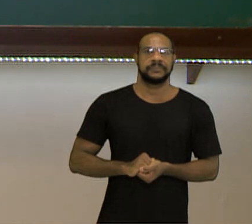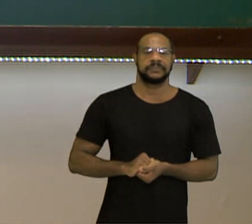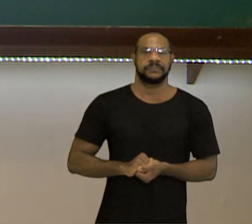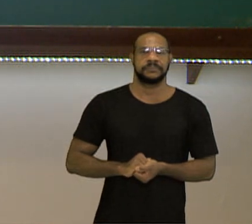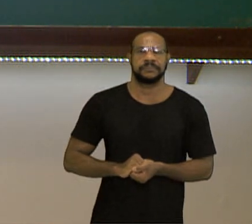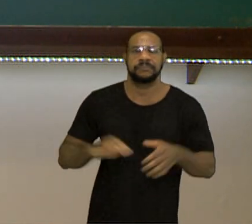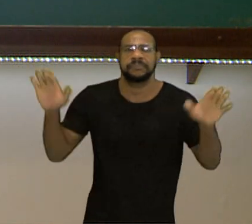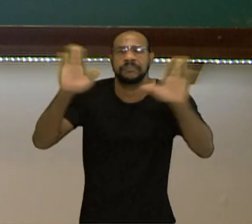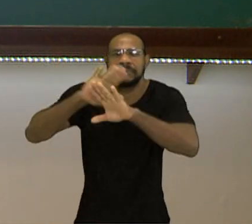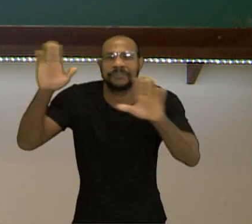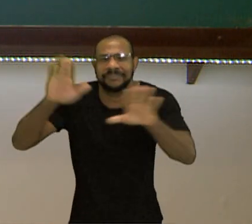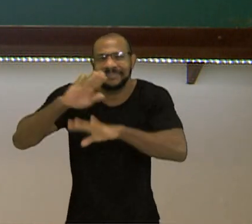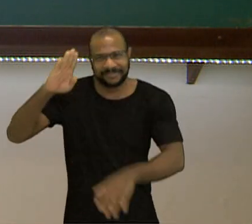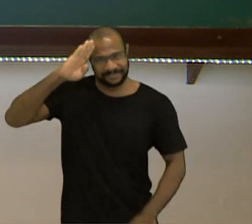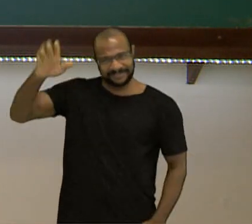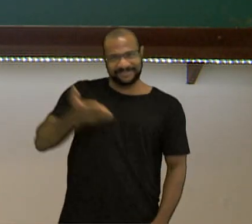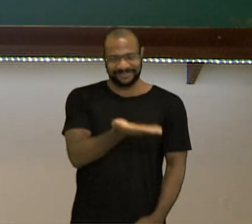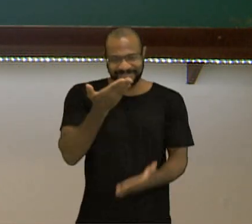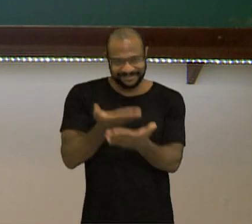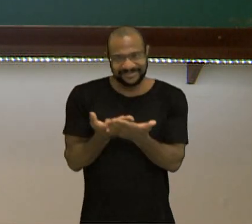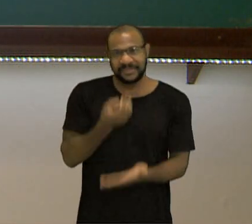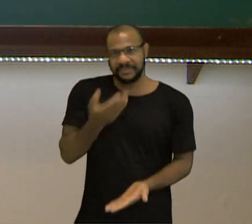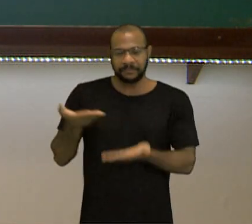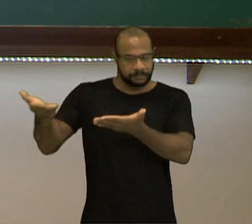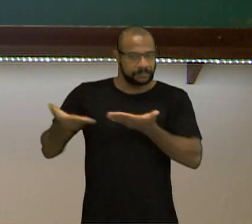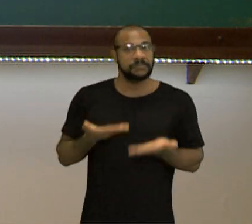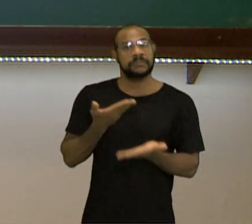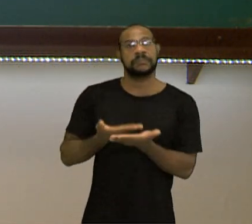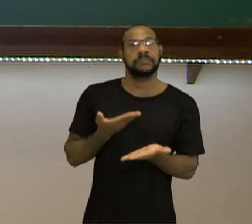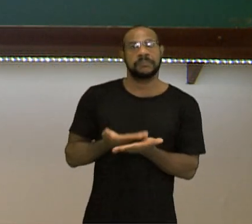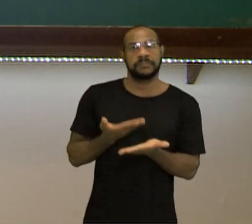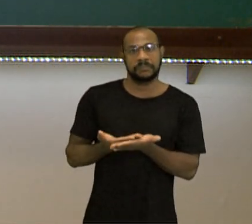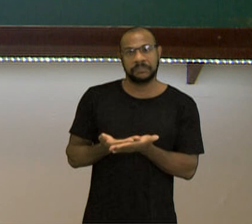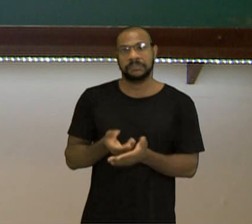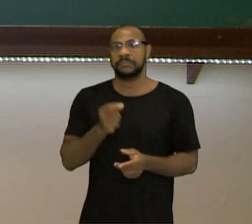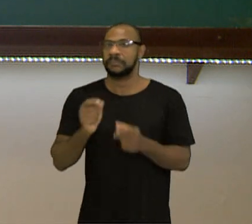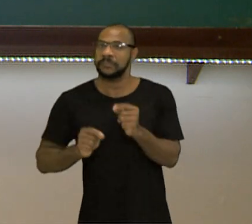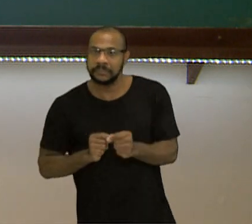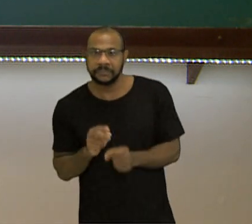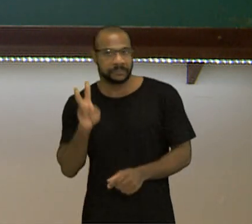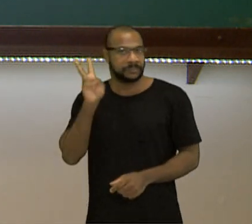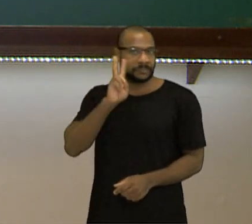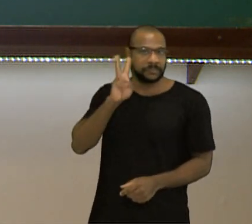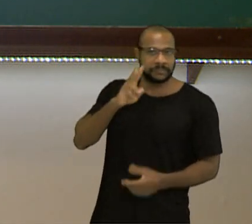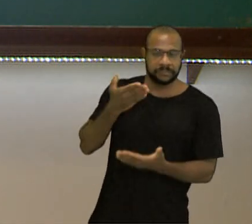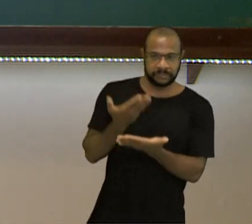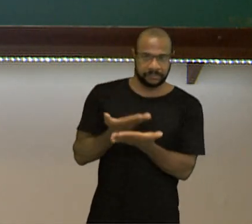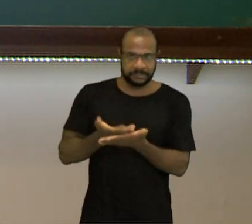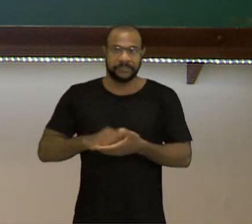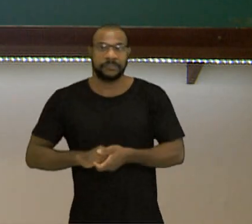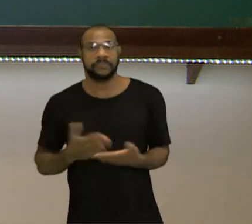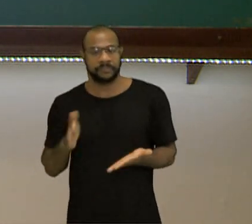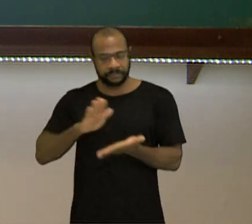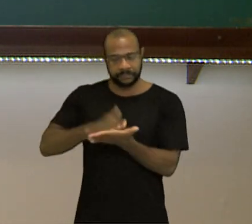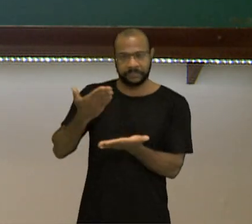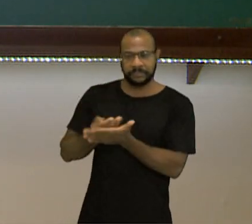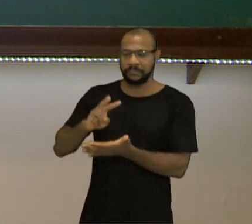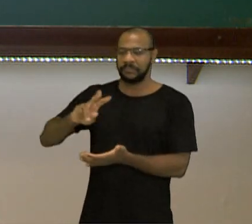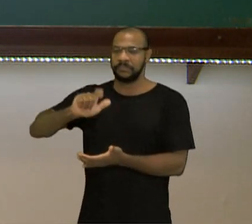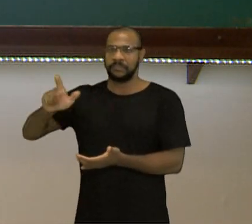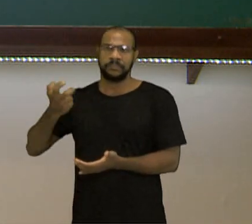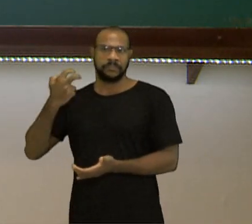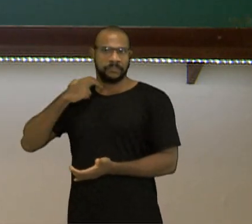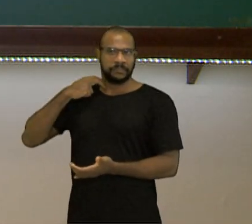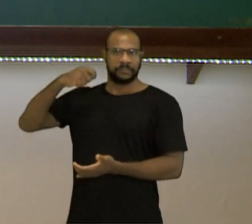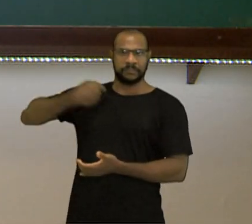Olá, estudantes, tudo bem com vocês? Sejam bem-vindos para mais uma aula de História. Eu, professor Paulo Brito, nosso intérprete Val, nós